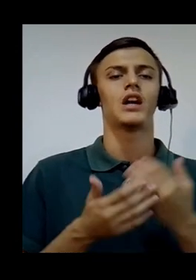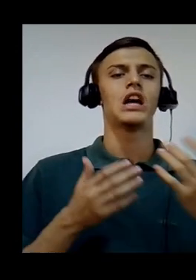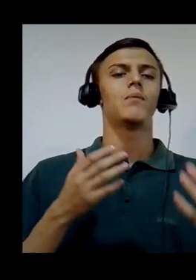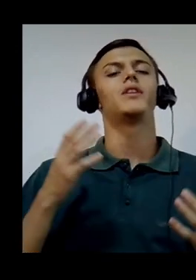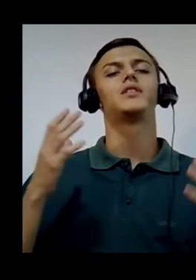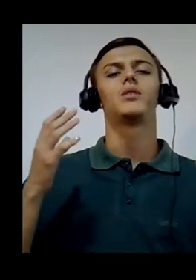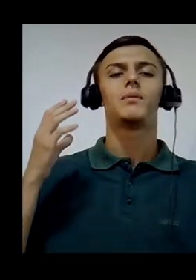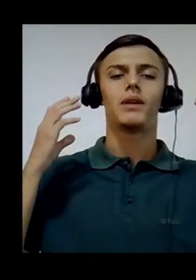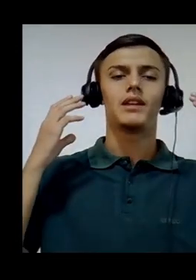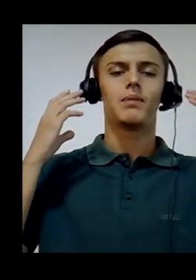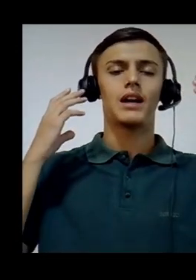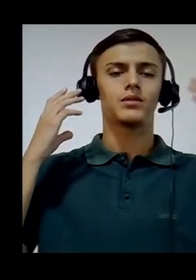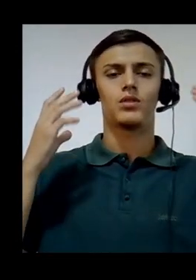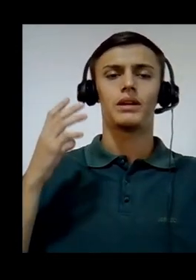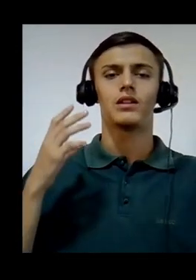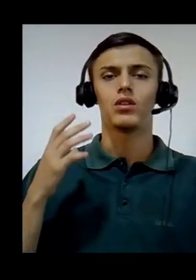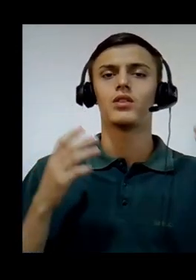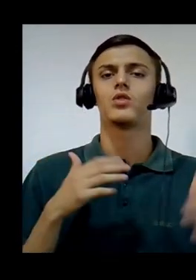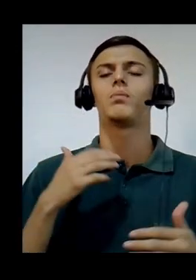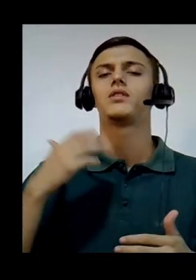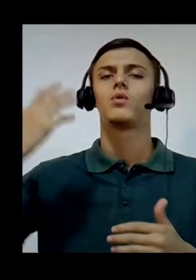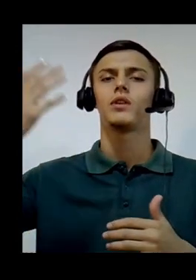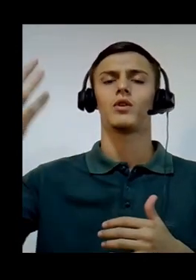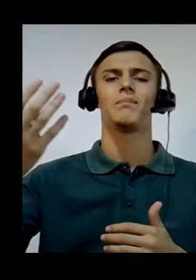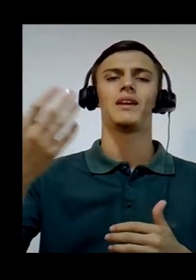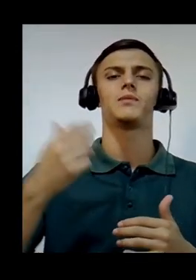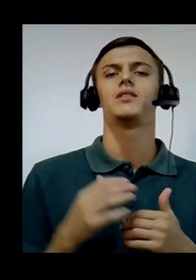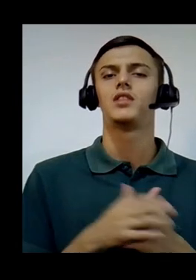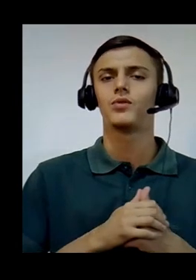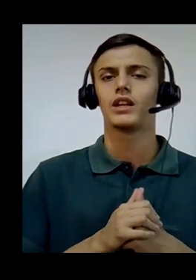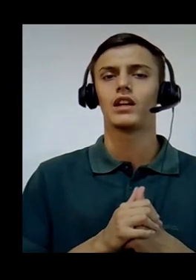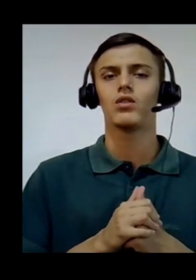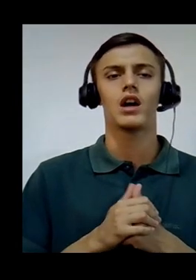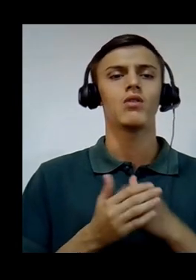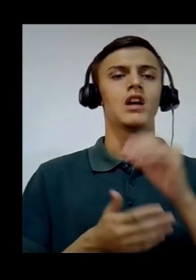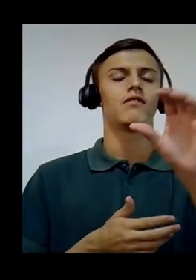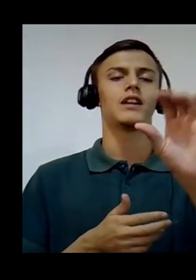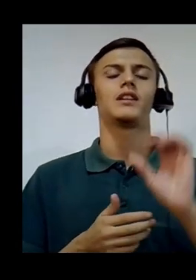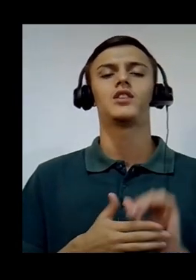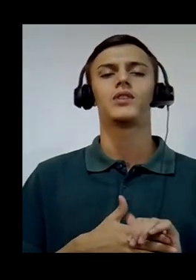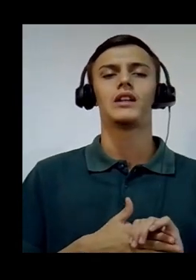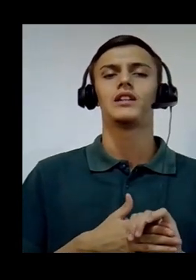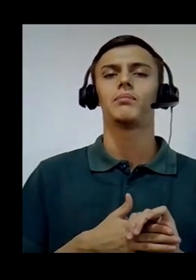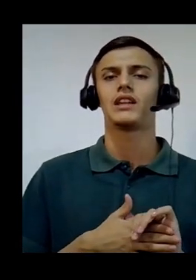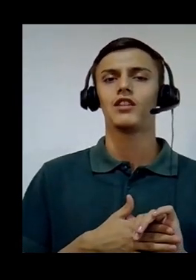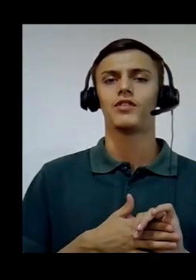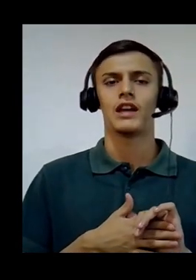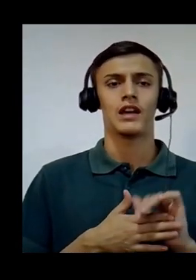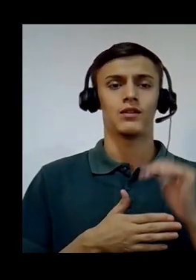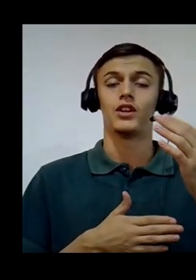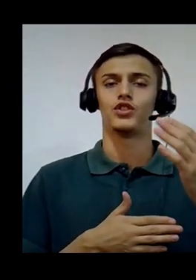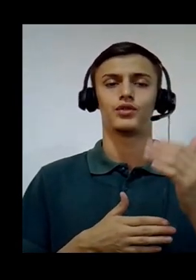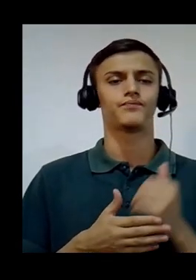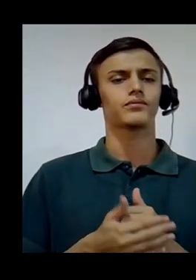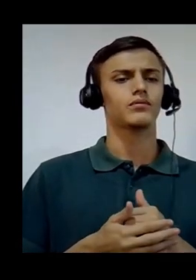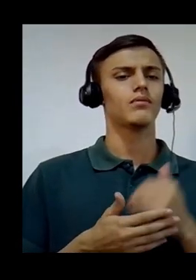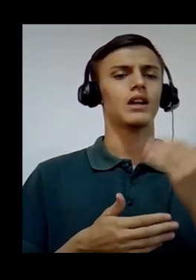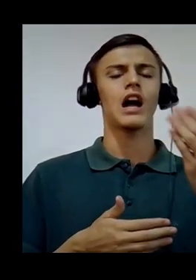placas verdes. Pode ser os EPIs básicos e obrigatórios, ou pode ser algum EPI específico daquele local, vai estar identificado ali na plaquinha